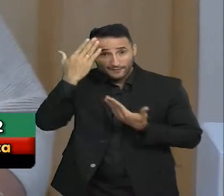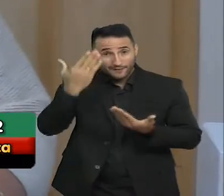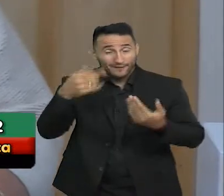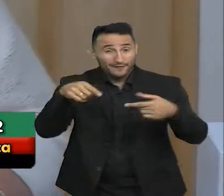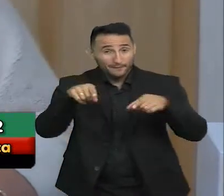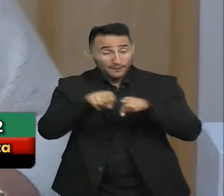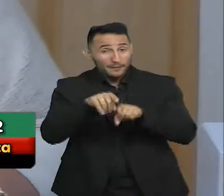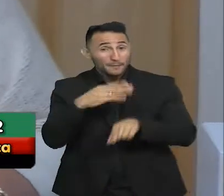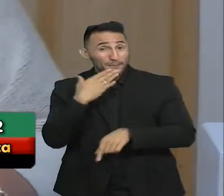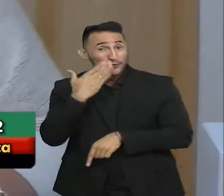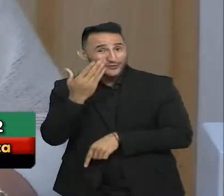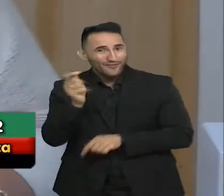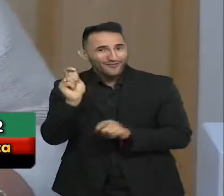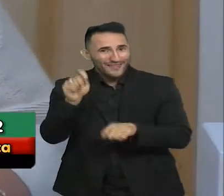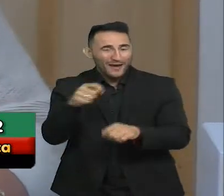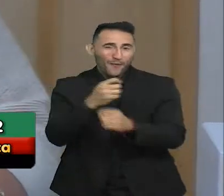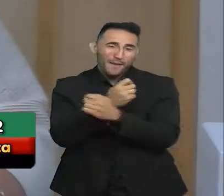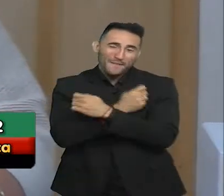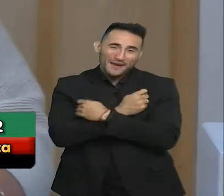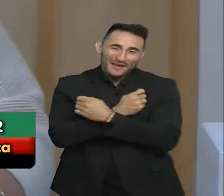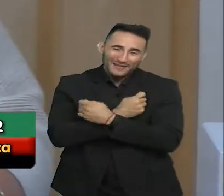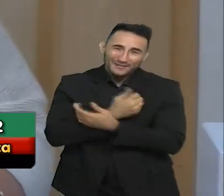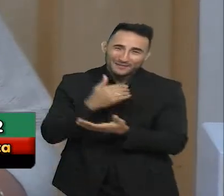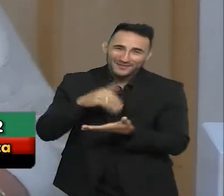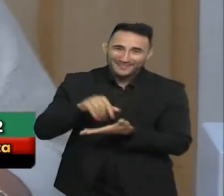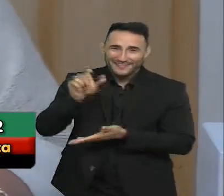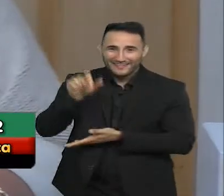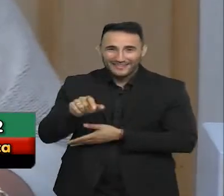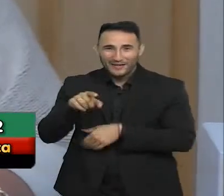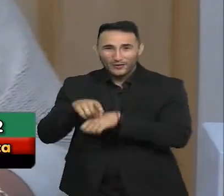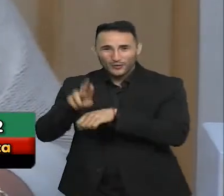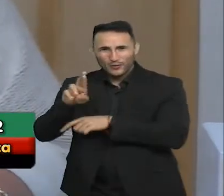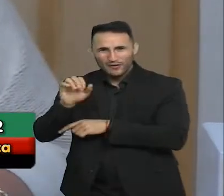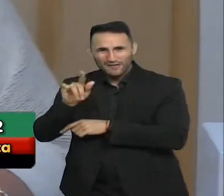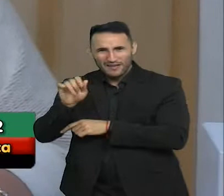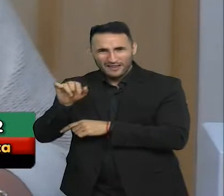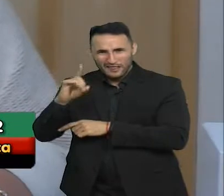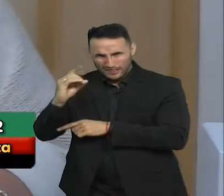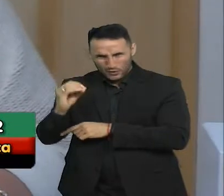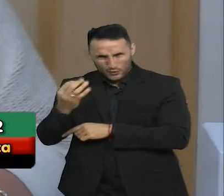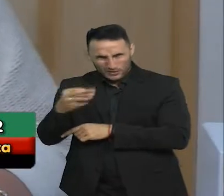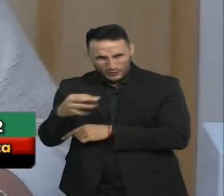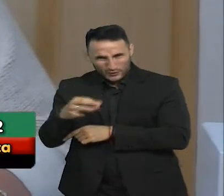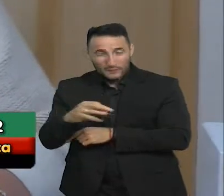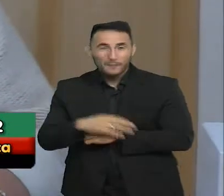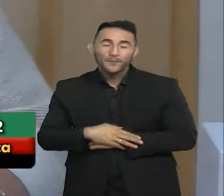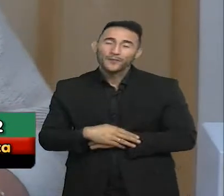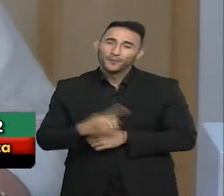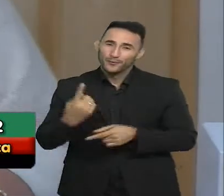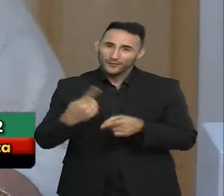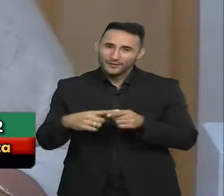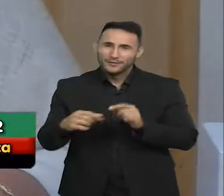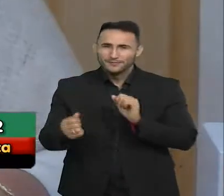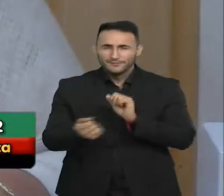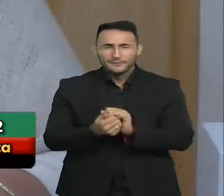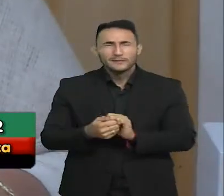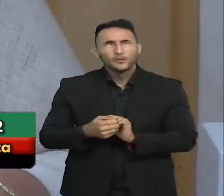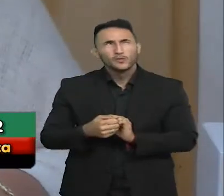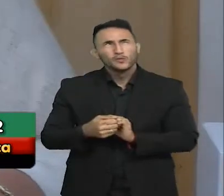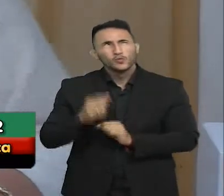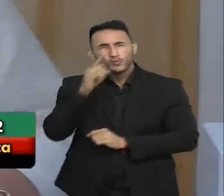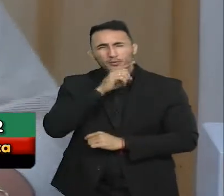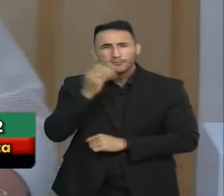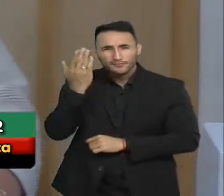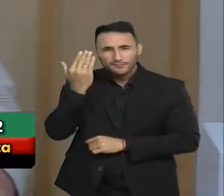já pedir que mande um abraço ao secretário, doutor Fernando, não é isso? Isso, que esteve conosco no domingo,